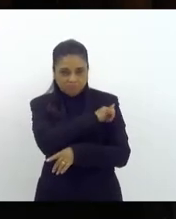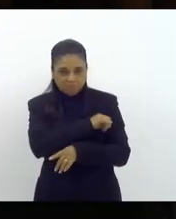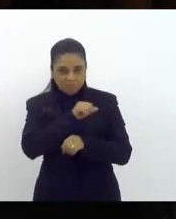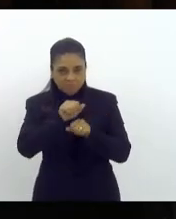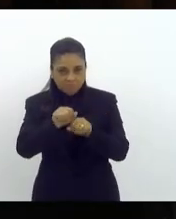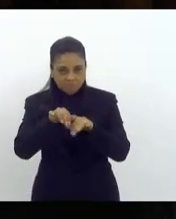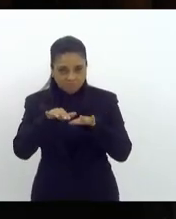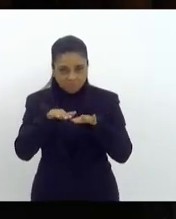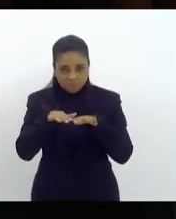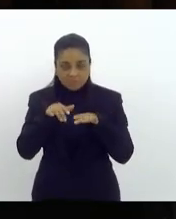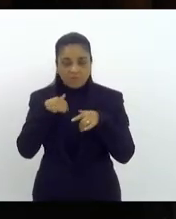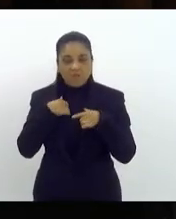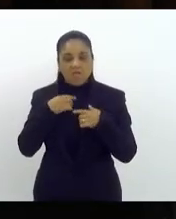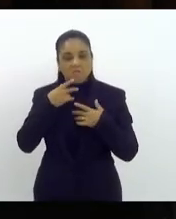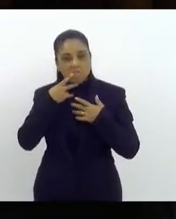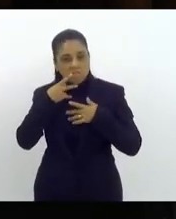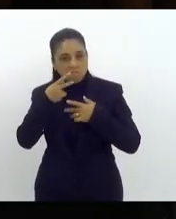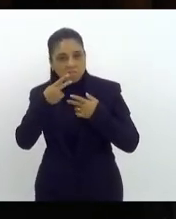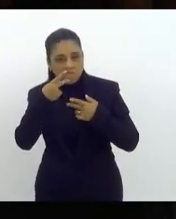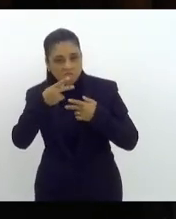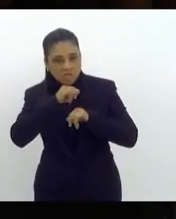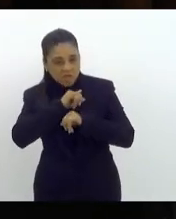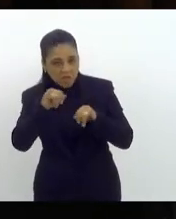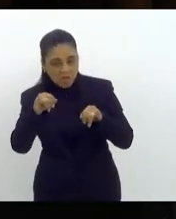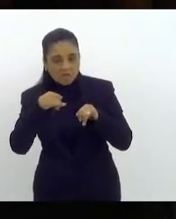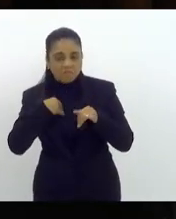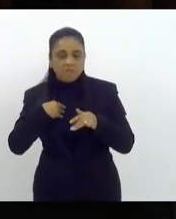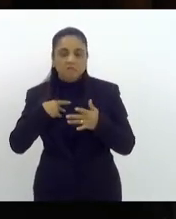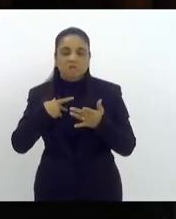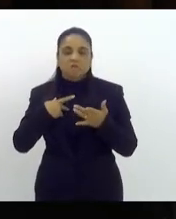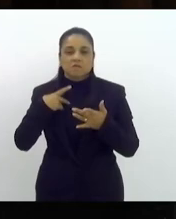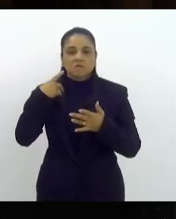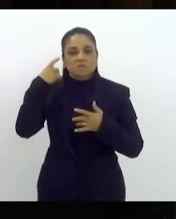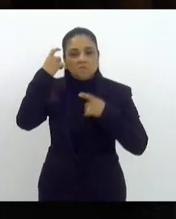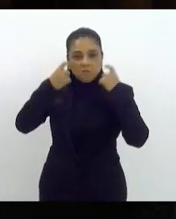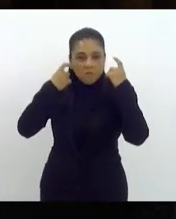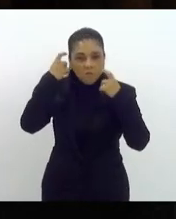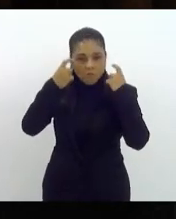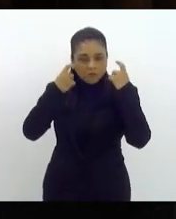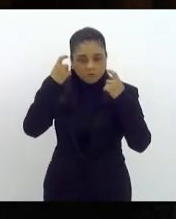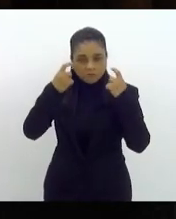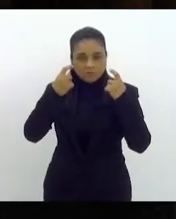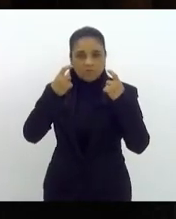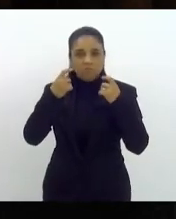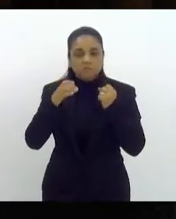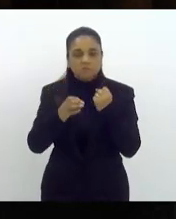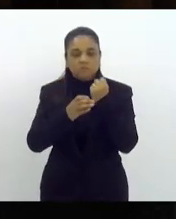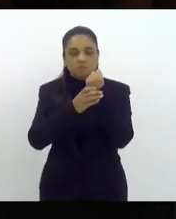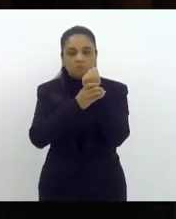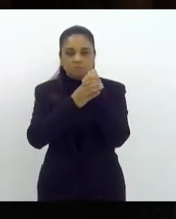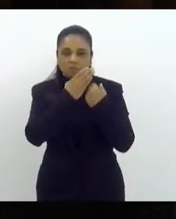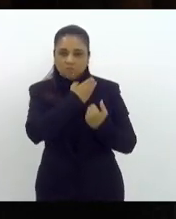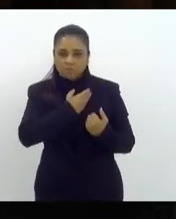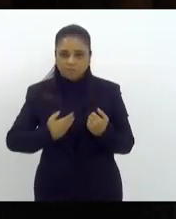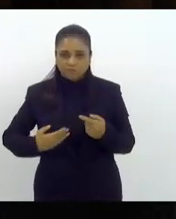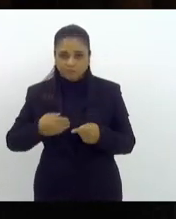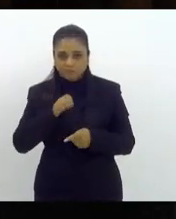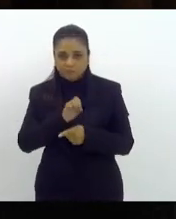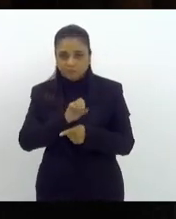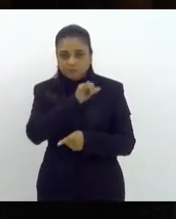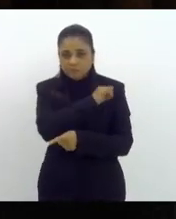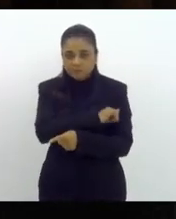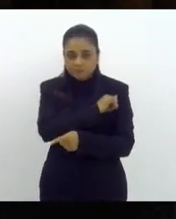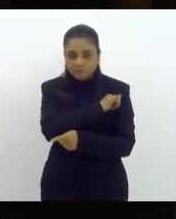falar da minha indignação da minha preocupação com relação à segurança pública no estado do Rio de Janeiro